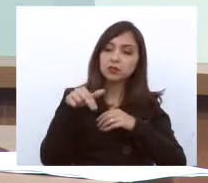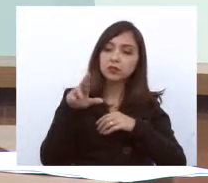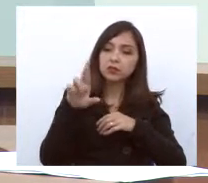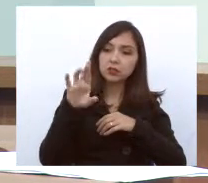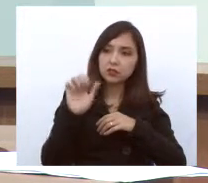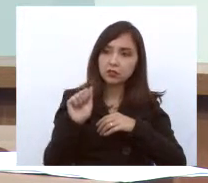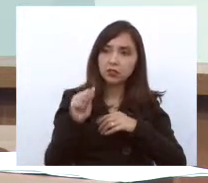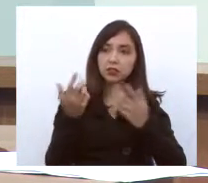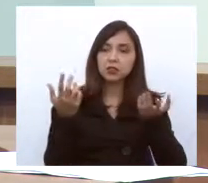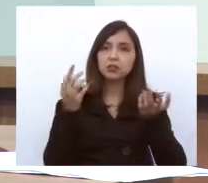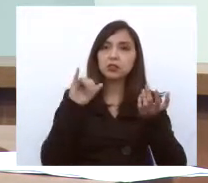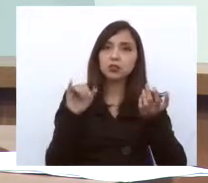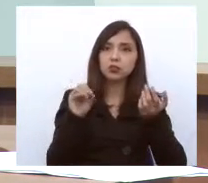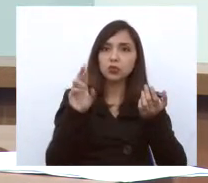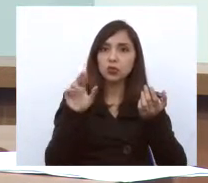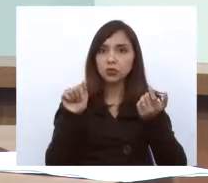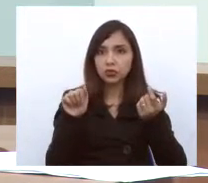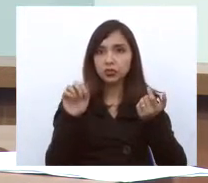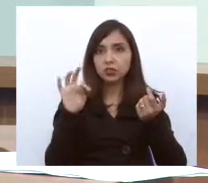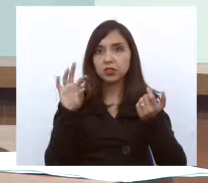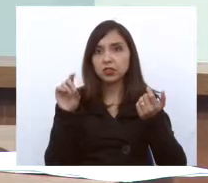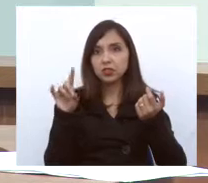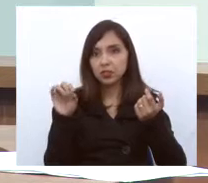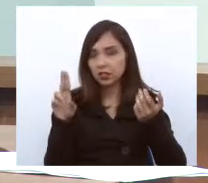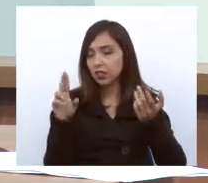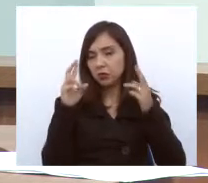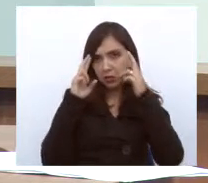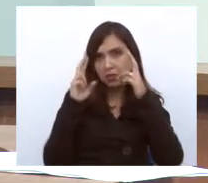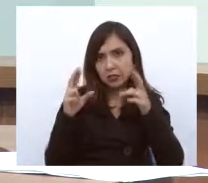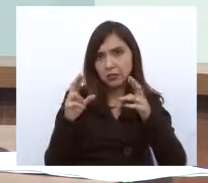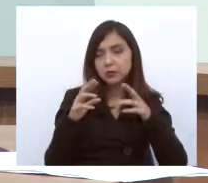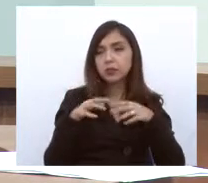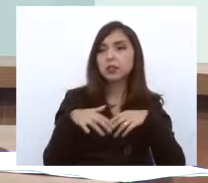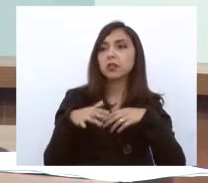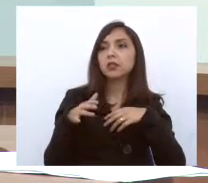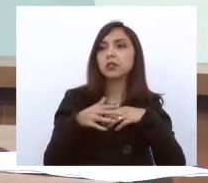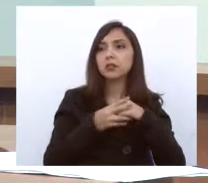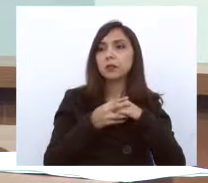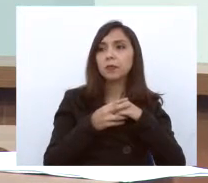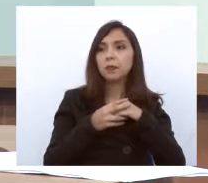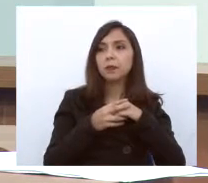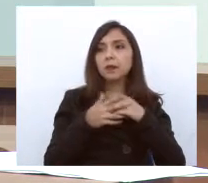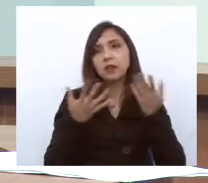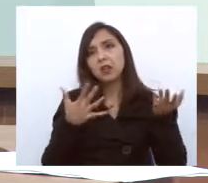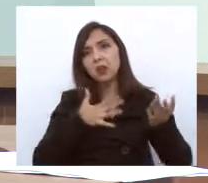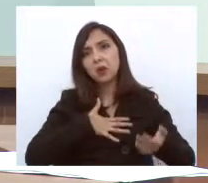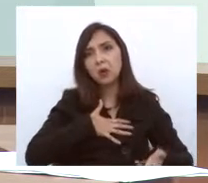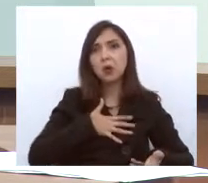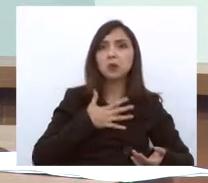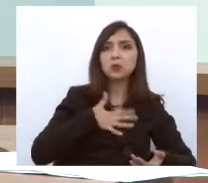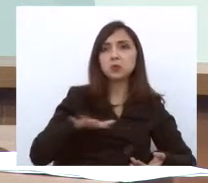Sal, Jorge Tadeu, o filho Tadeu, o Tadeu, lá, se